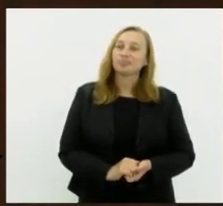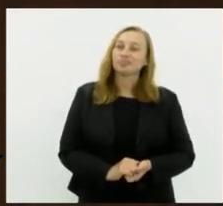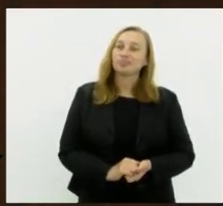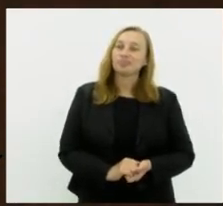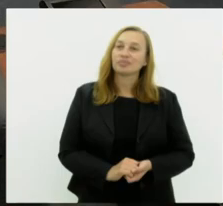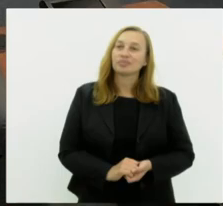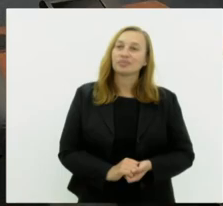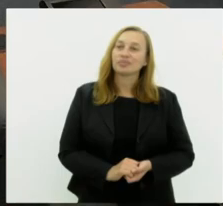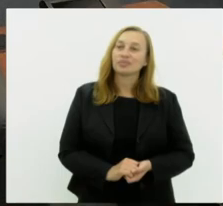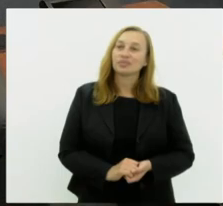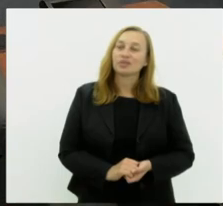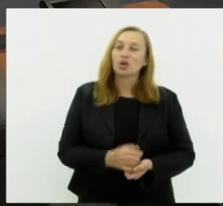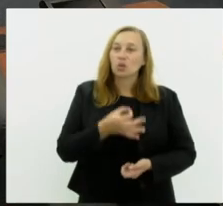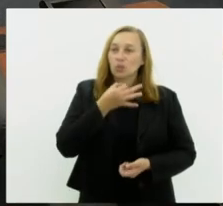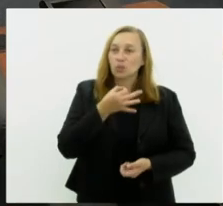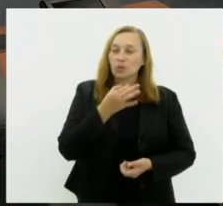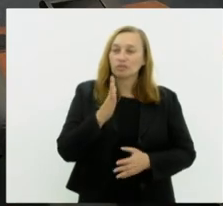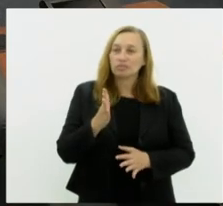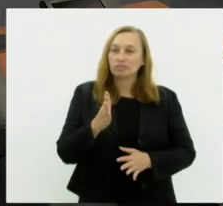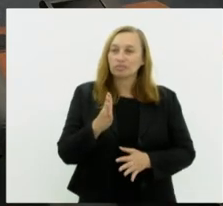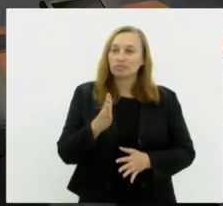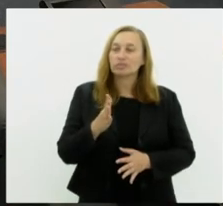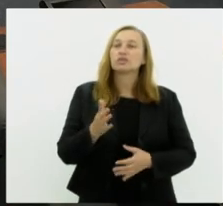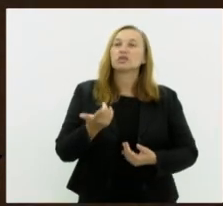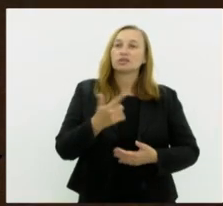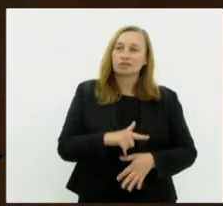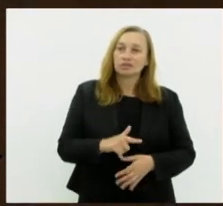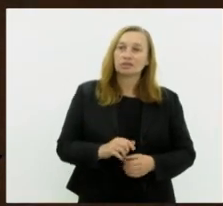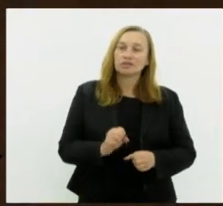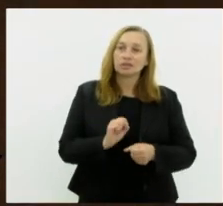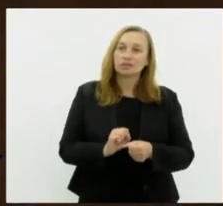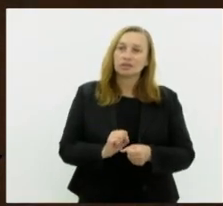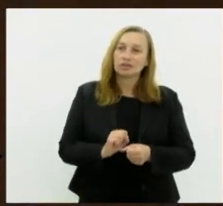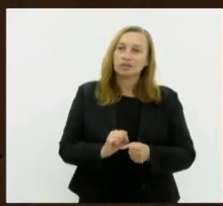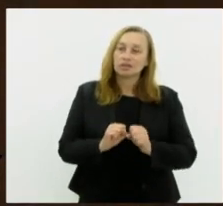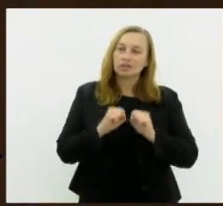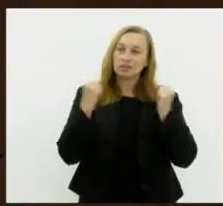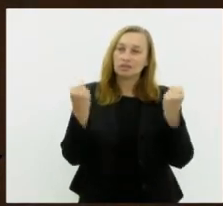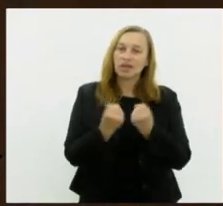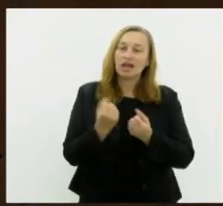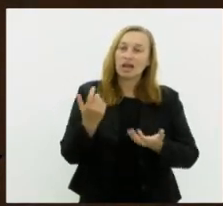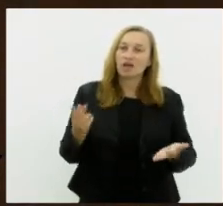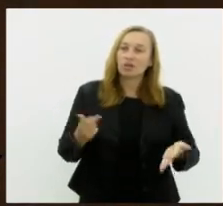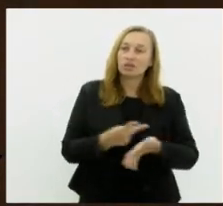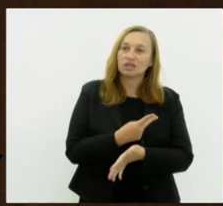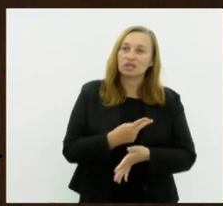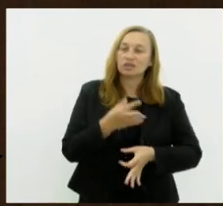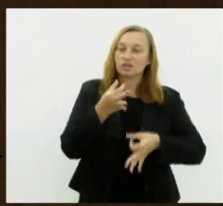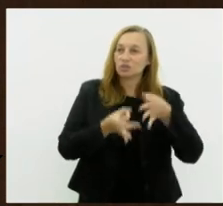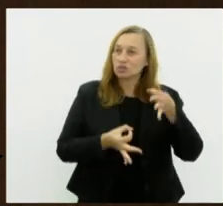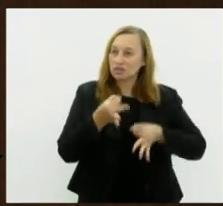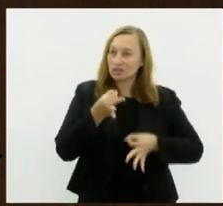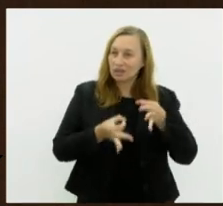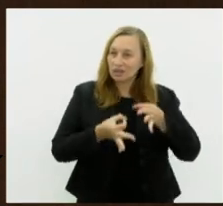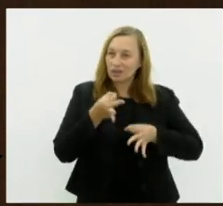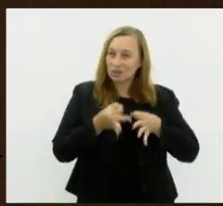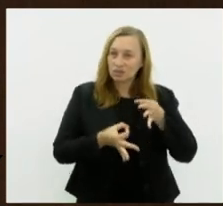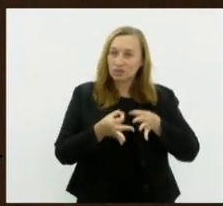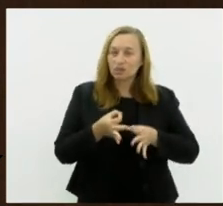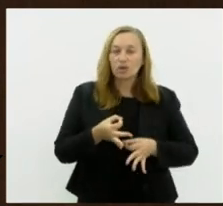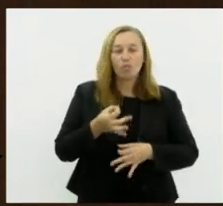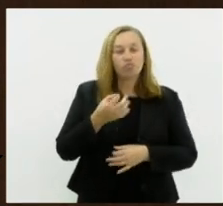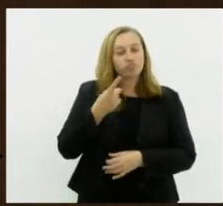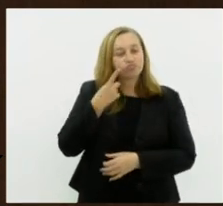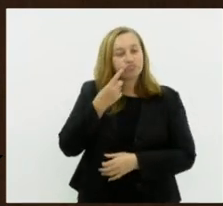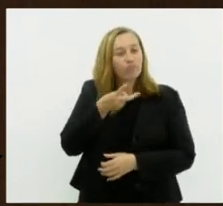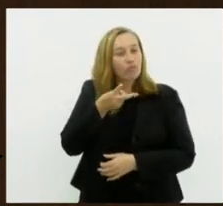O som? De um seminário que aconteceu no Judiciário, eu